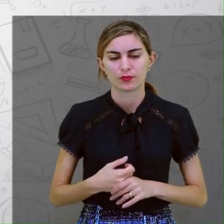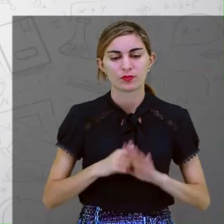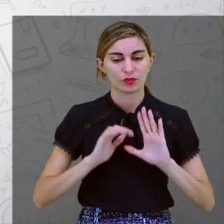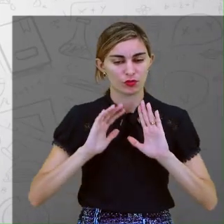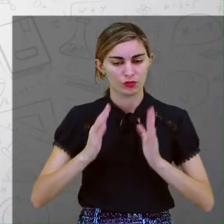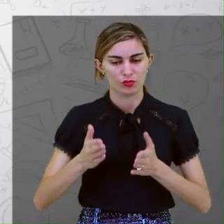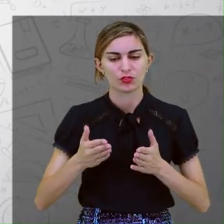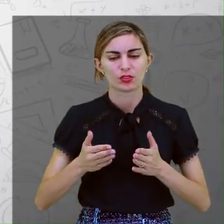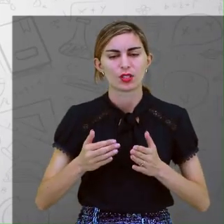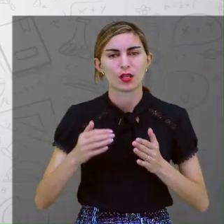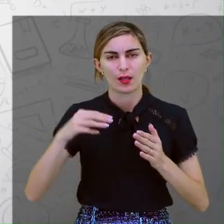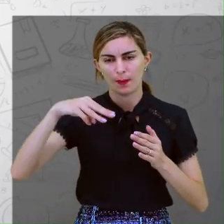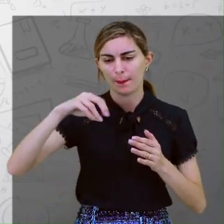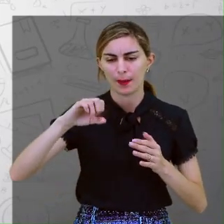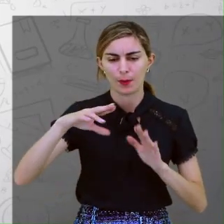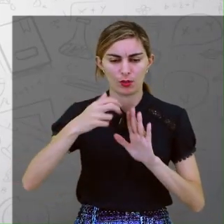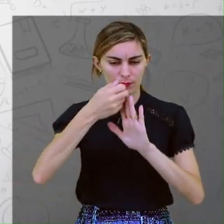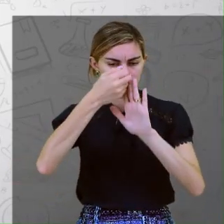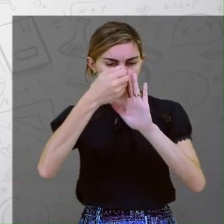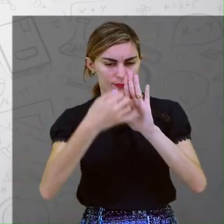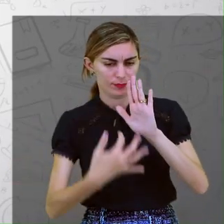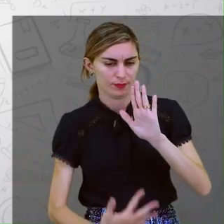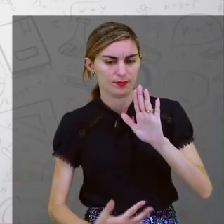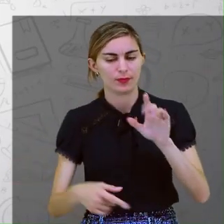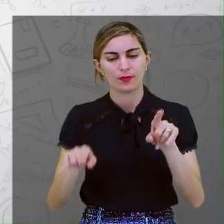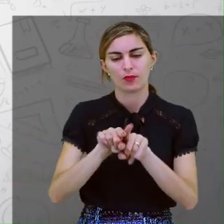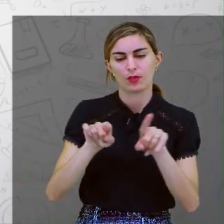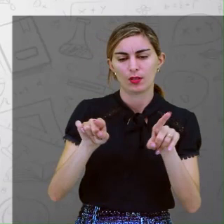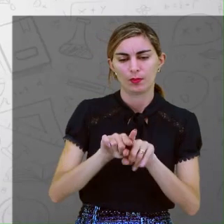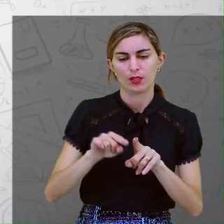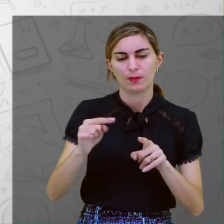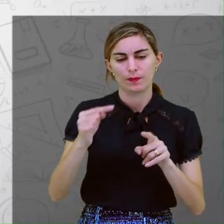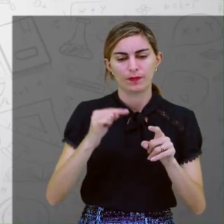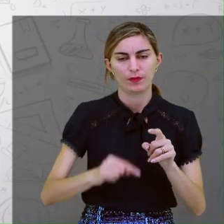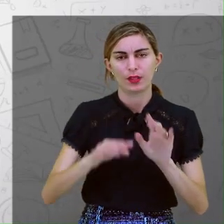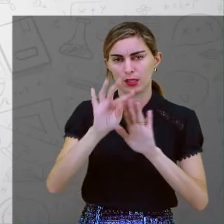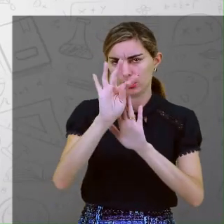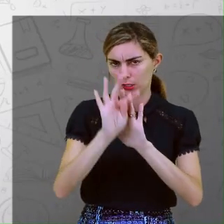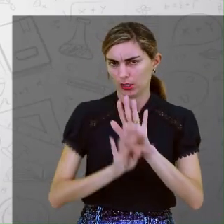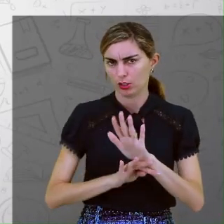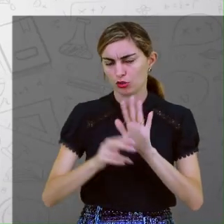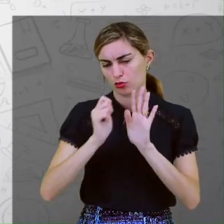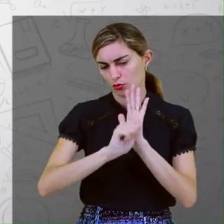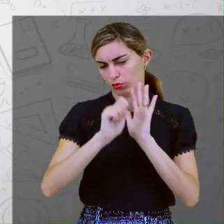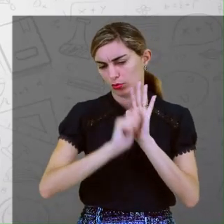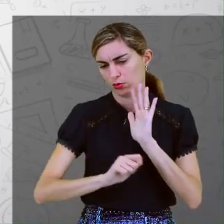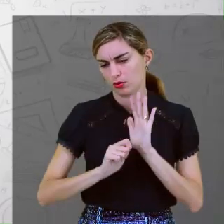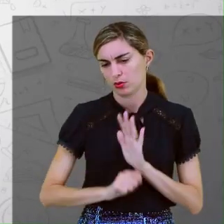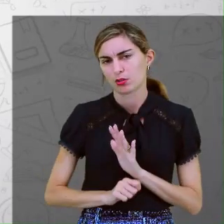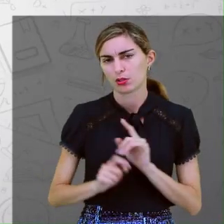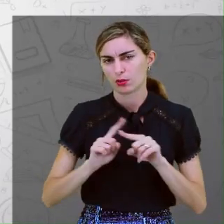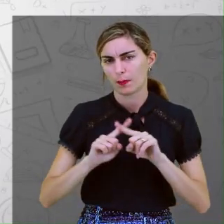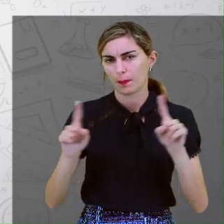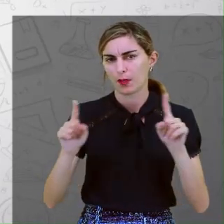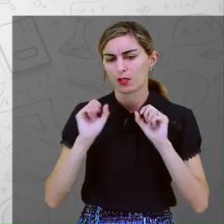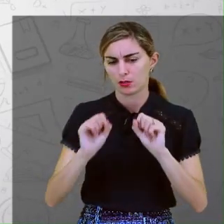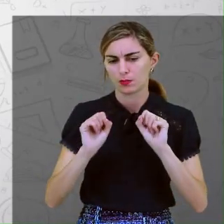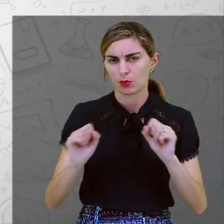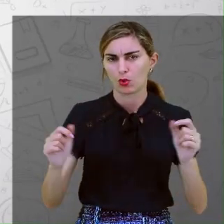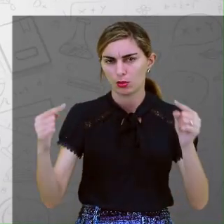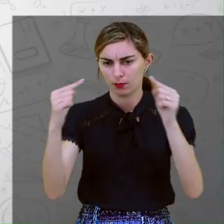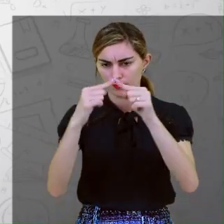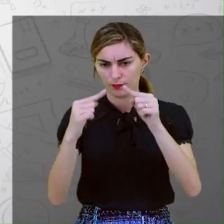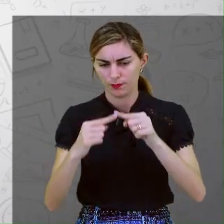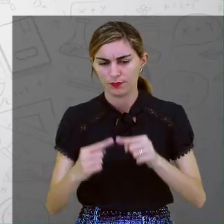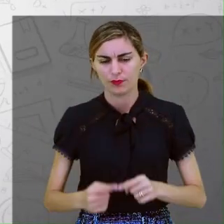Já com relação ao memorial descritivo, também ele se faz a partir de texto escrito, mas vocês podem estar associando